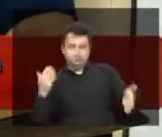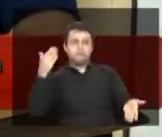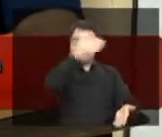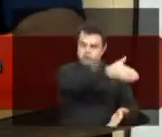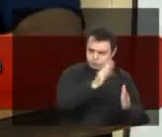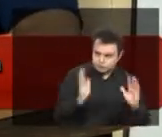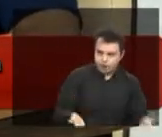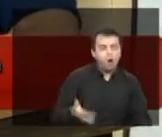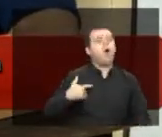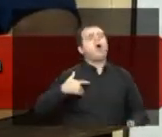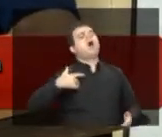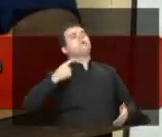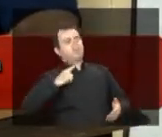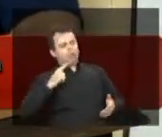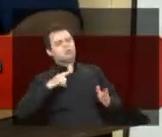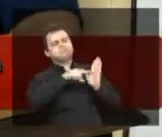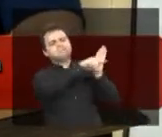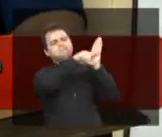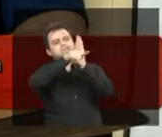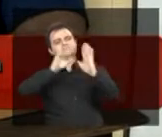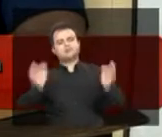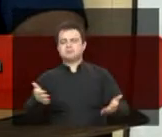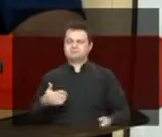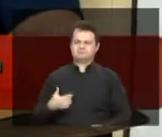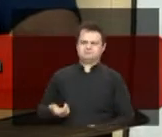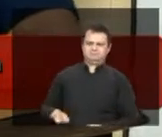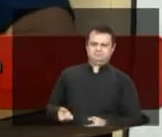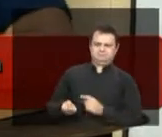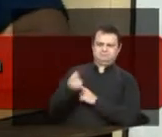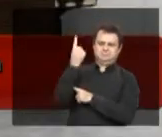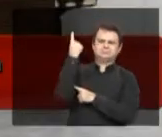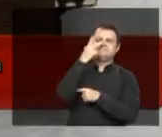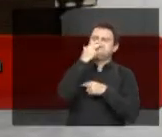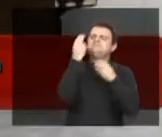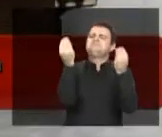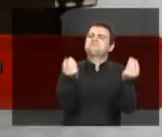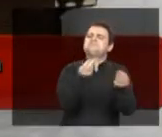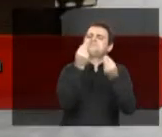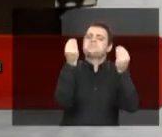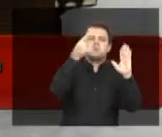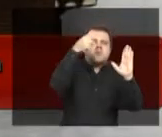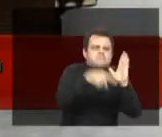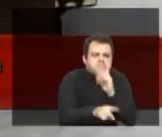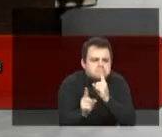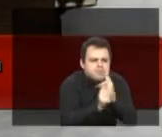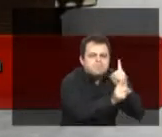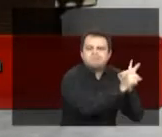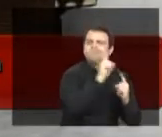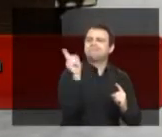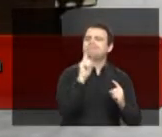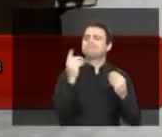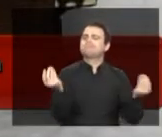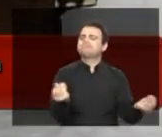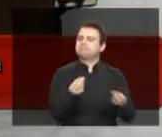Não, a gente já tem uma pesquisa. Eu acho que é uma pesquisa muito superficial, ao meu ver, porque quem